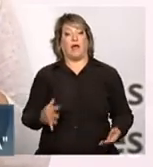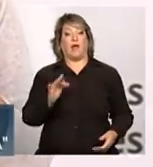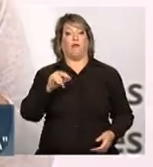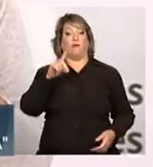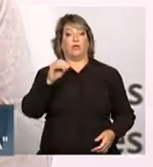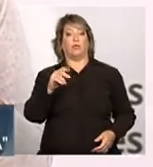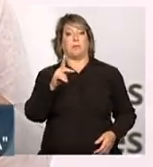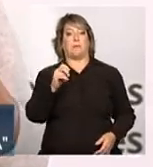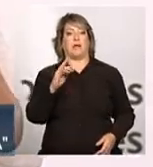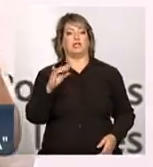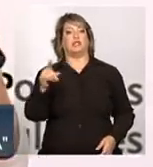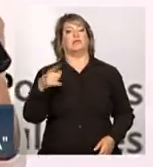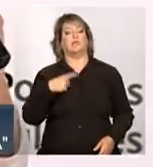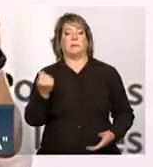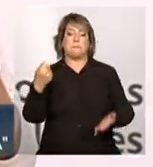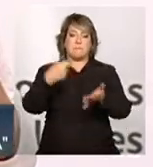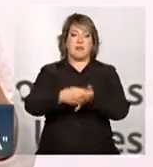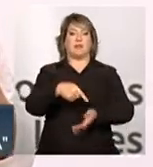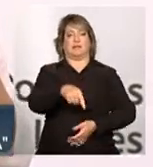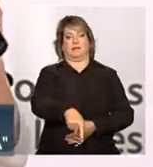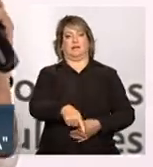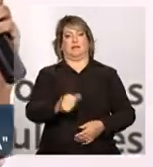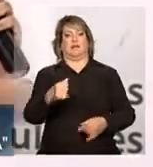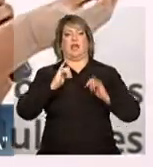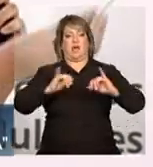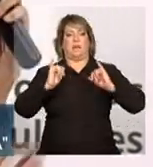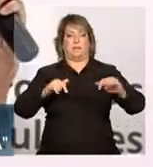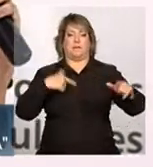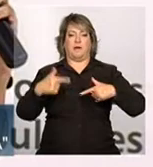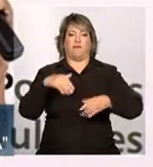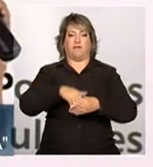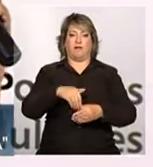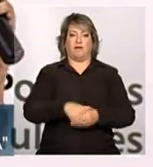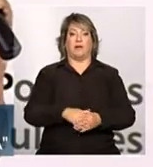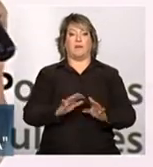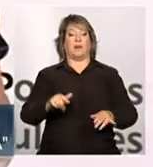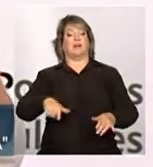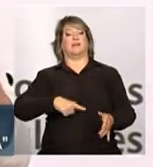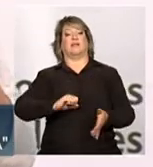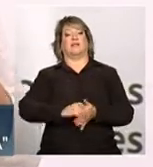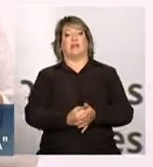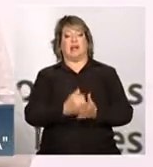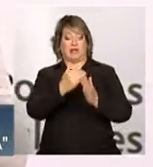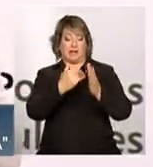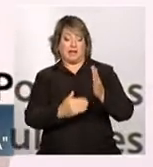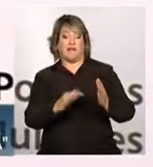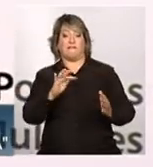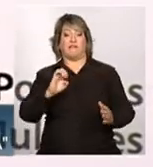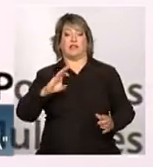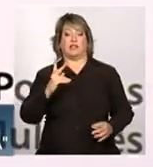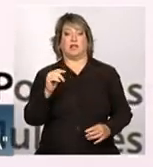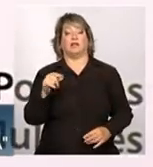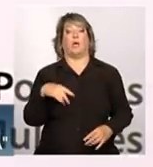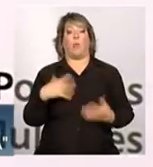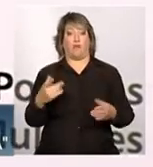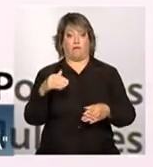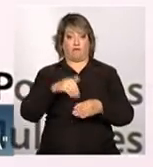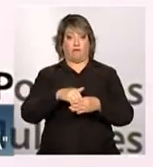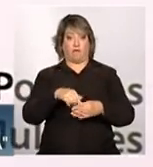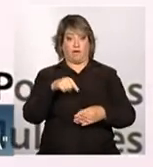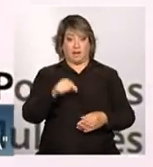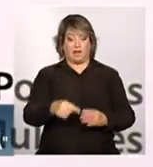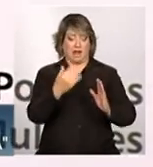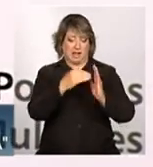partidário, que já existe hoje, isso iria baratear. E, acima de tudo, a lista fechada. Porque, quando você vota em lista fechada,